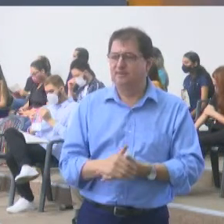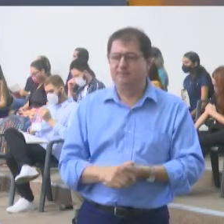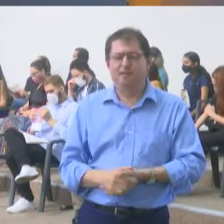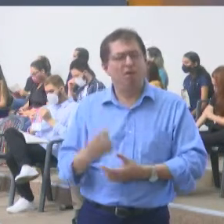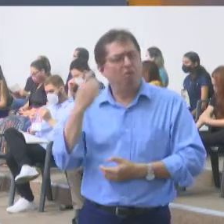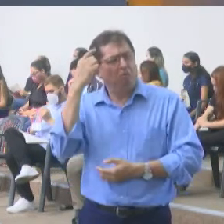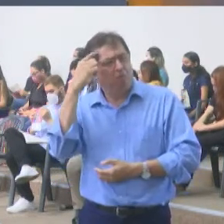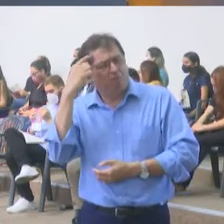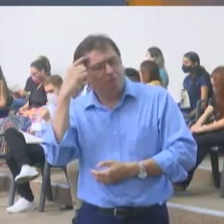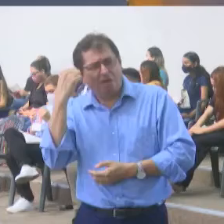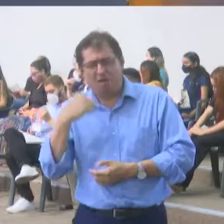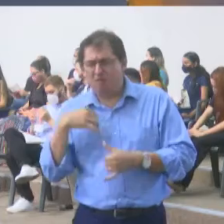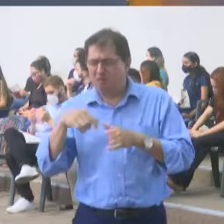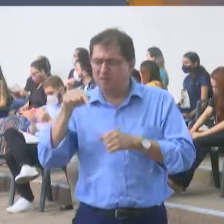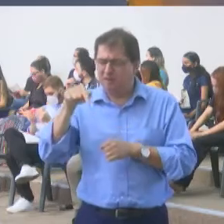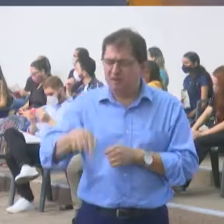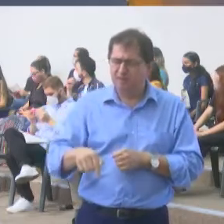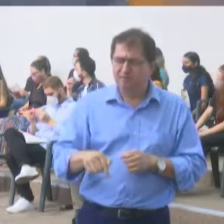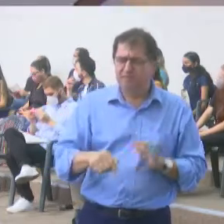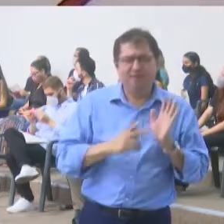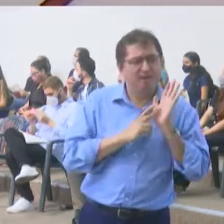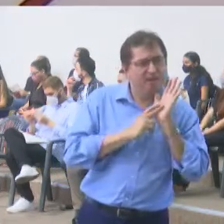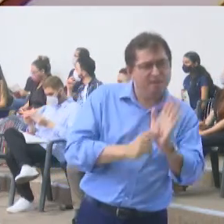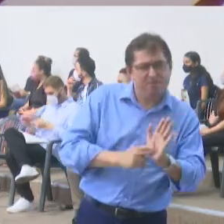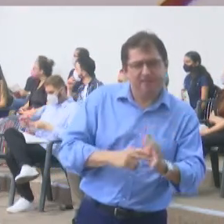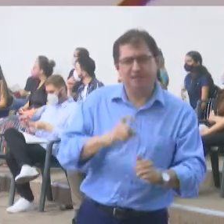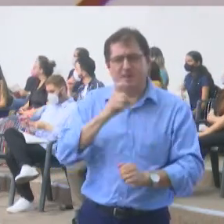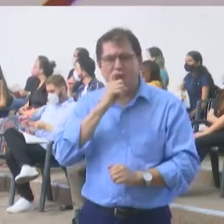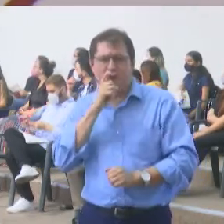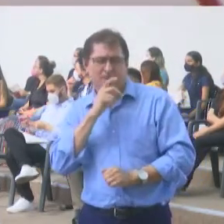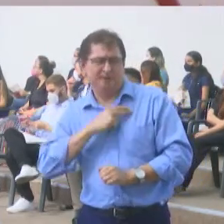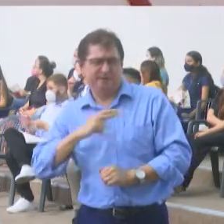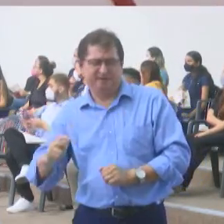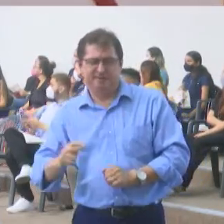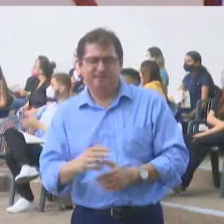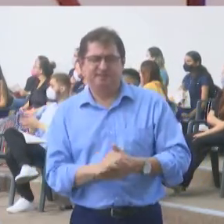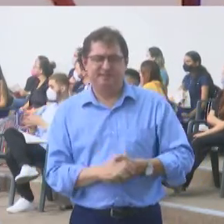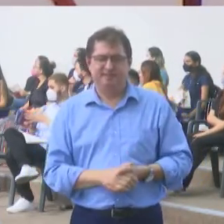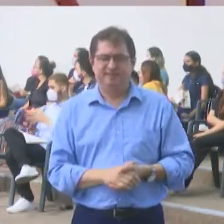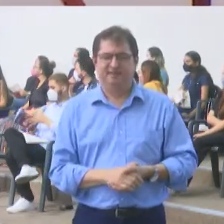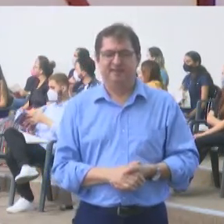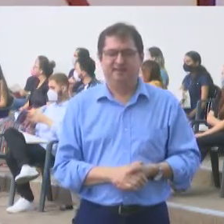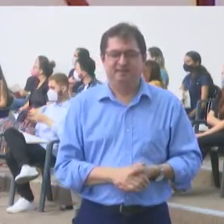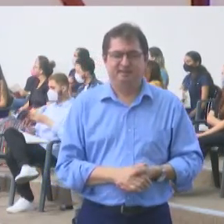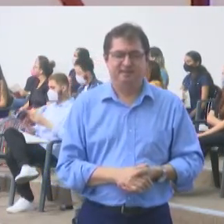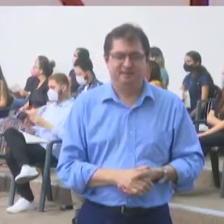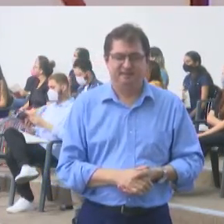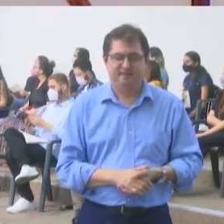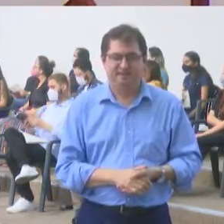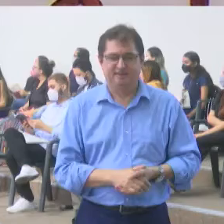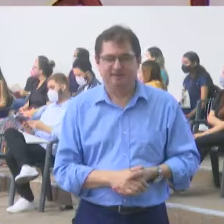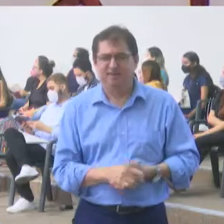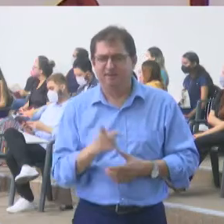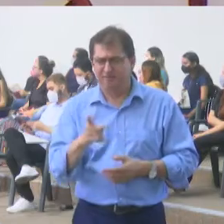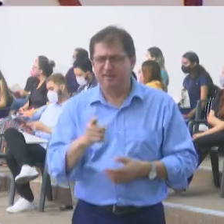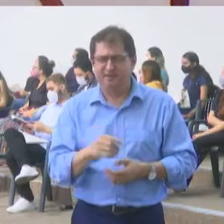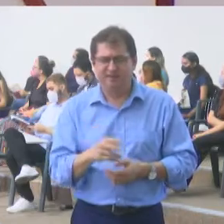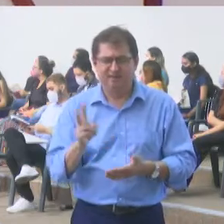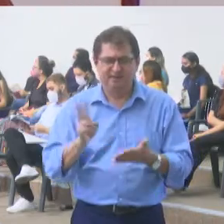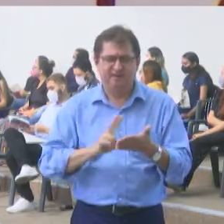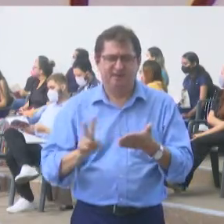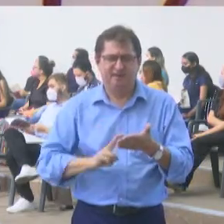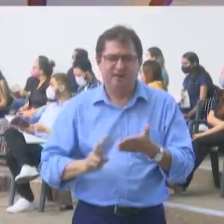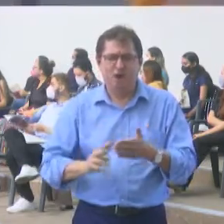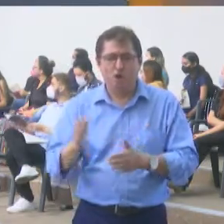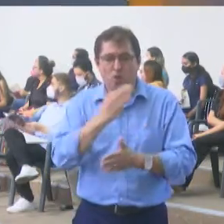imaginar que eu estou aqui representando Boaz e Ruth, e vocês vão me abençoar agora. Vamos dizer bem forte, eu vou ler a primeira parte, vocês vão entrar comigo. Todo